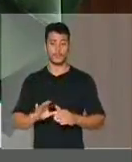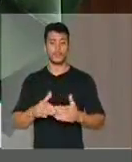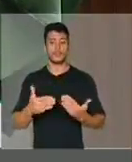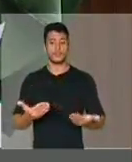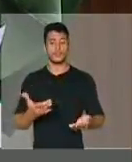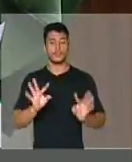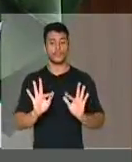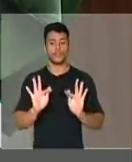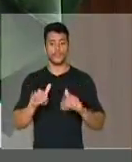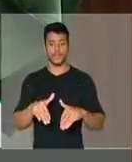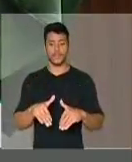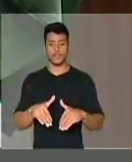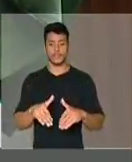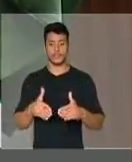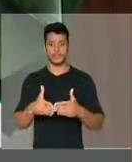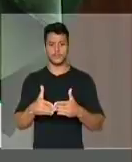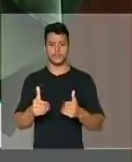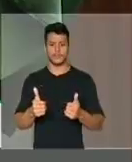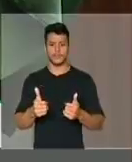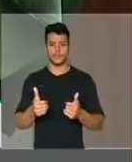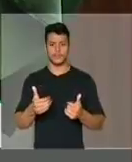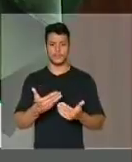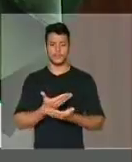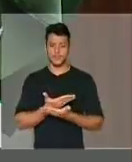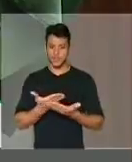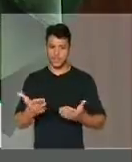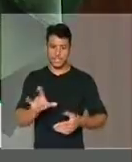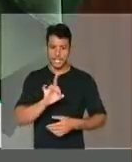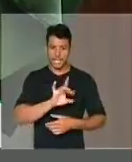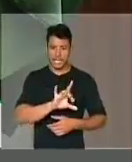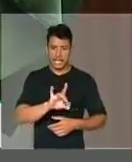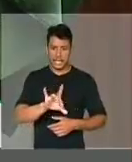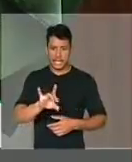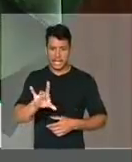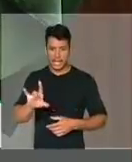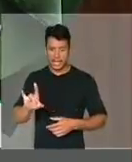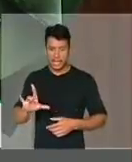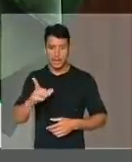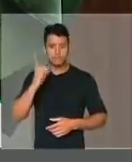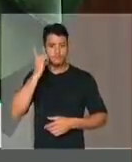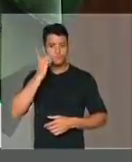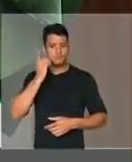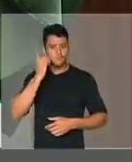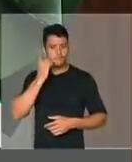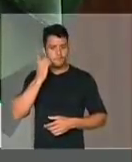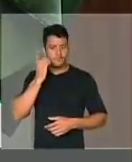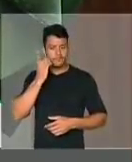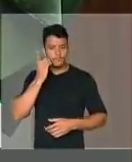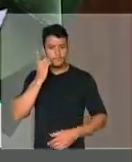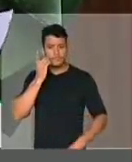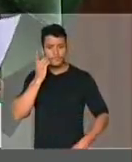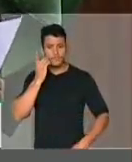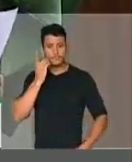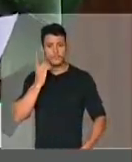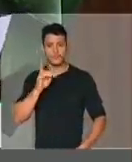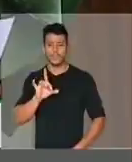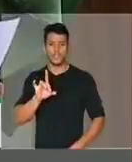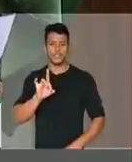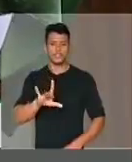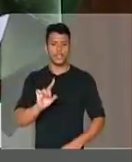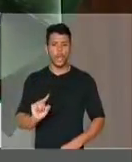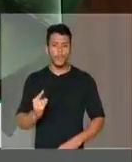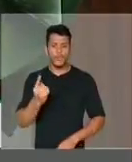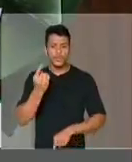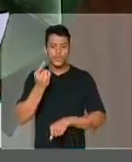aí termino só pedindo a que cada parlamentar desse plenário, cada um de nós, simplesmente por